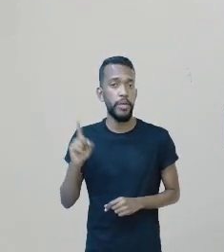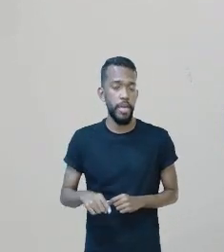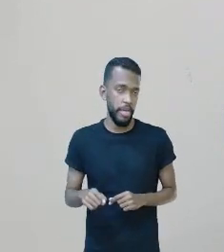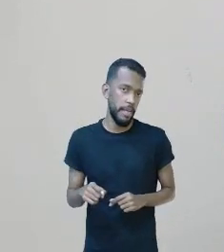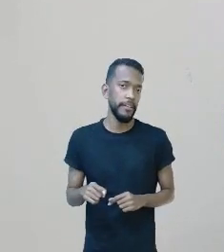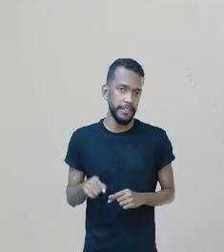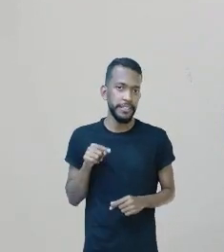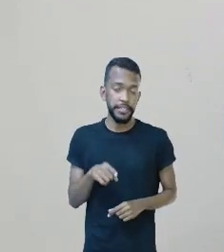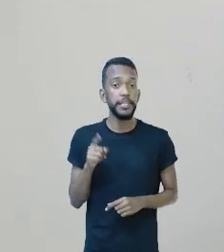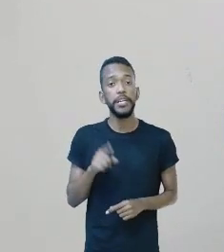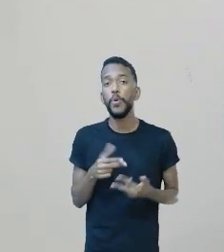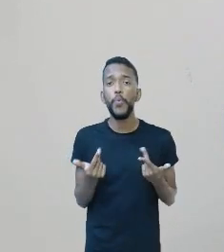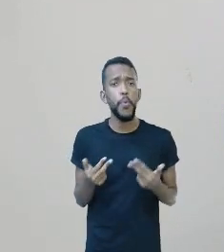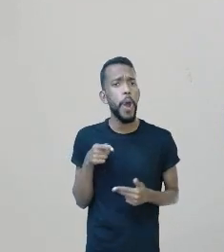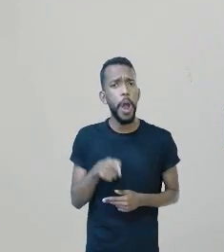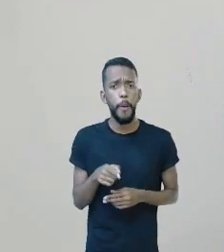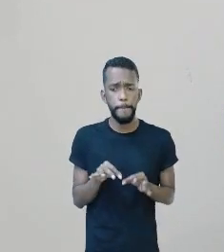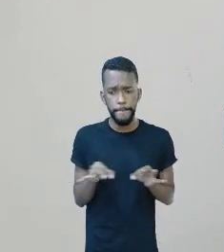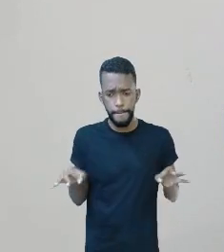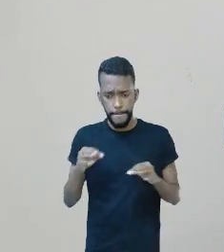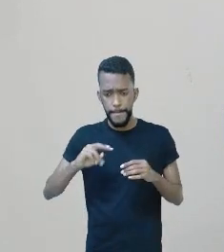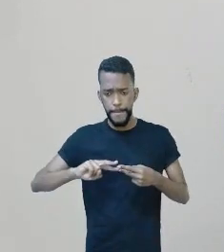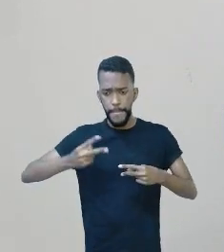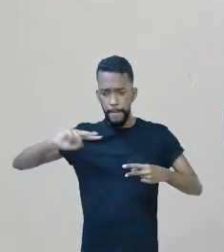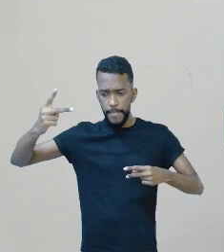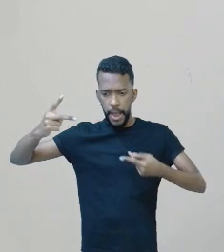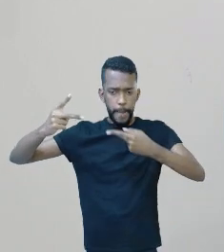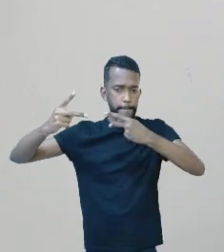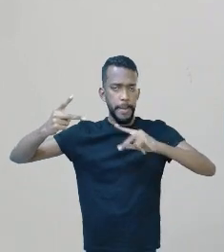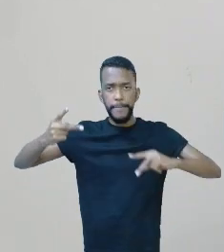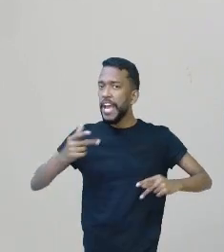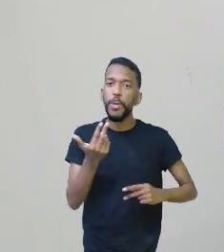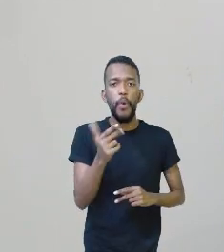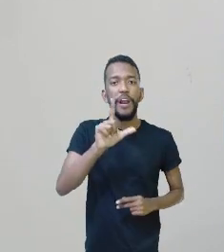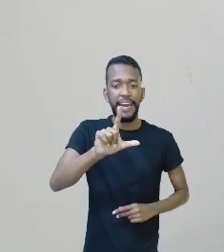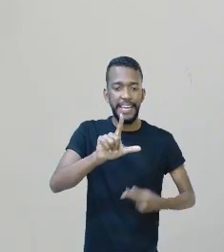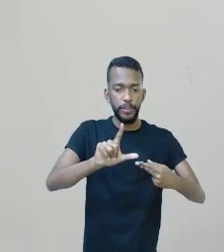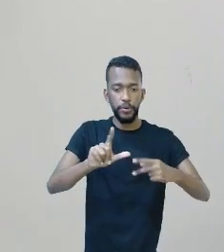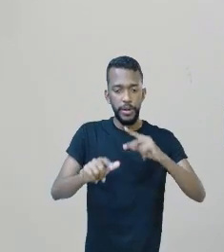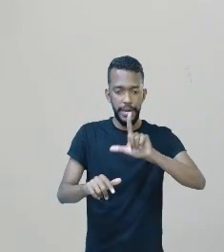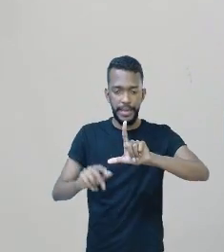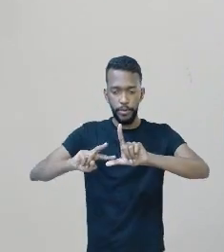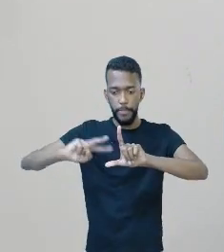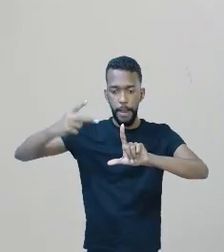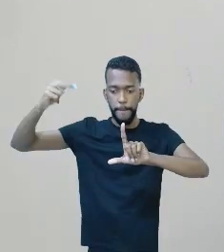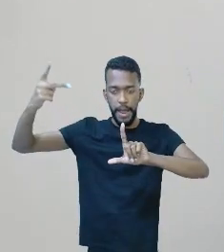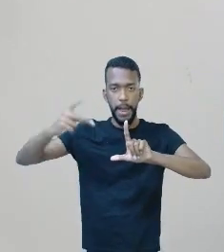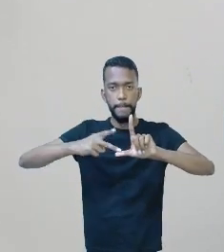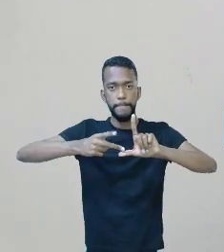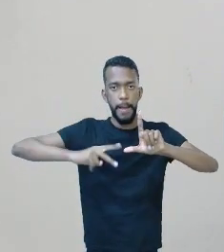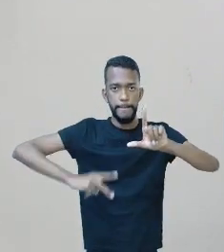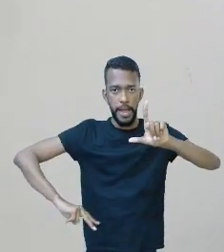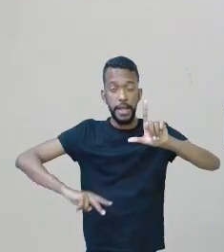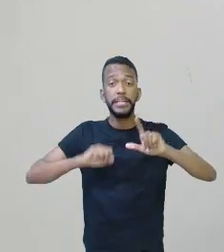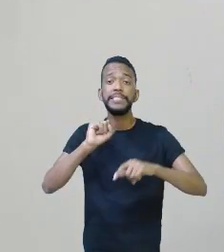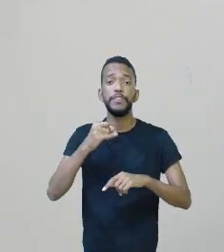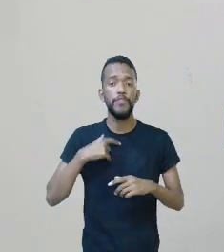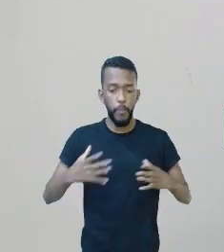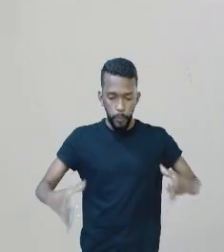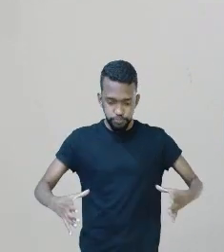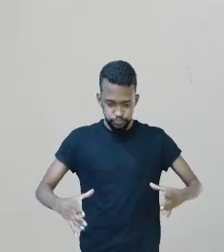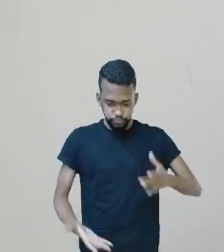como o metro, eu posso usar os submúltiplos ou os múltiplos do litro. Por exemplo, se eu vou medir um